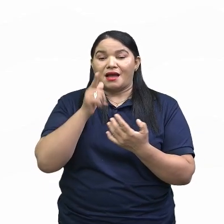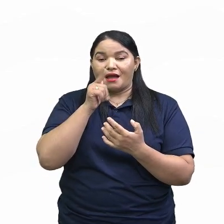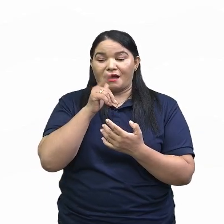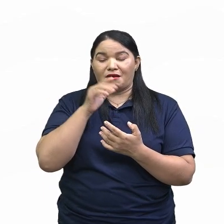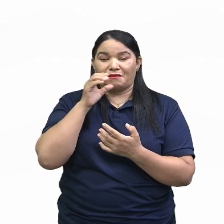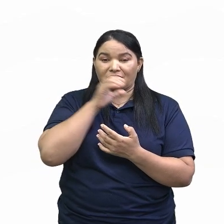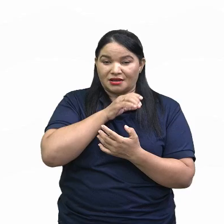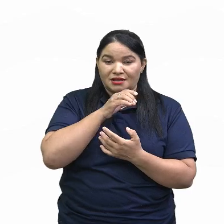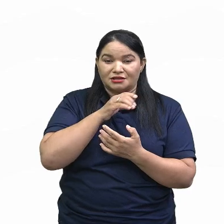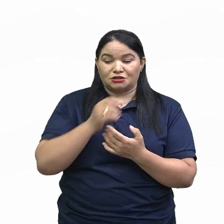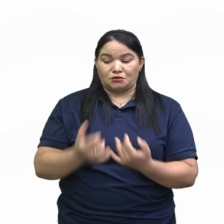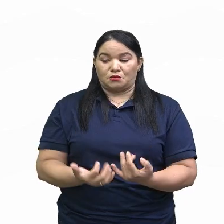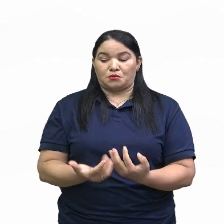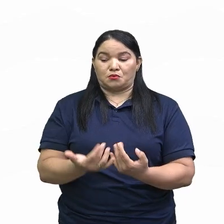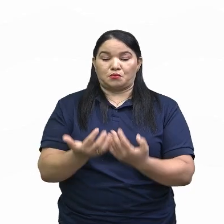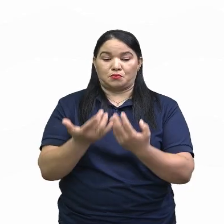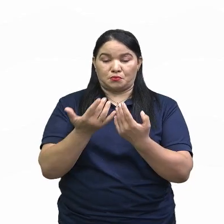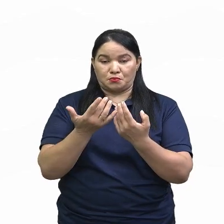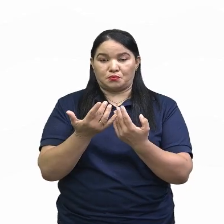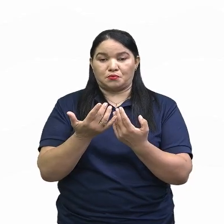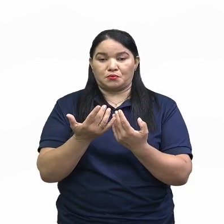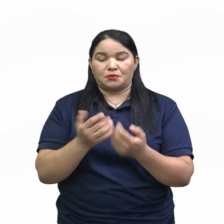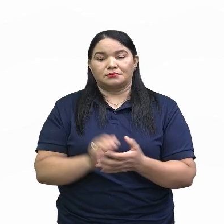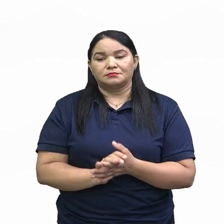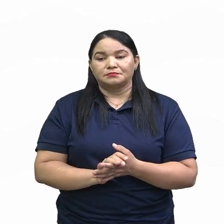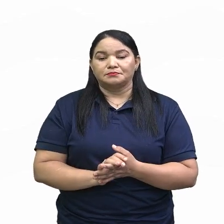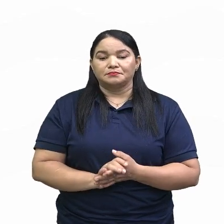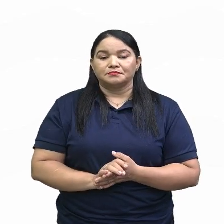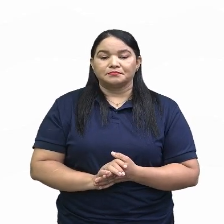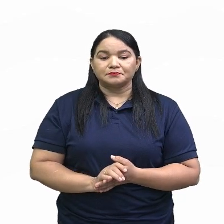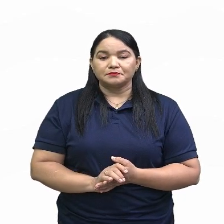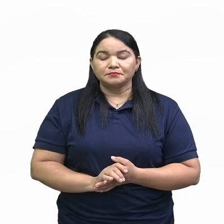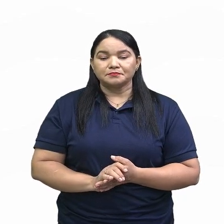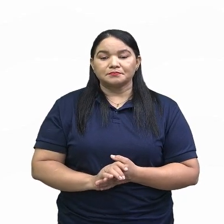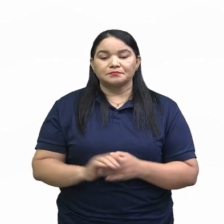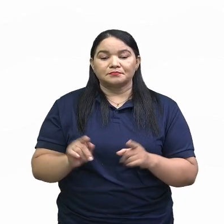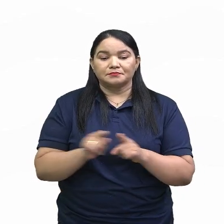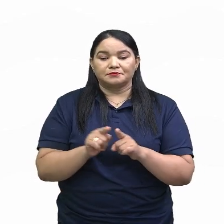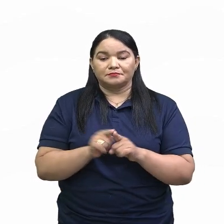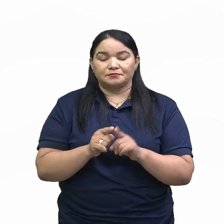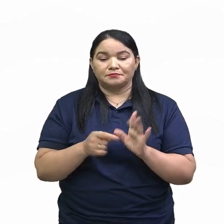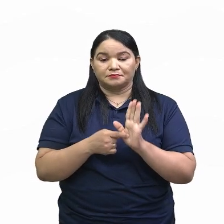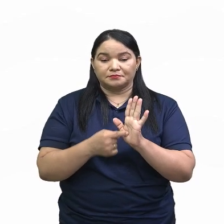e afloram na superfície, né? Então, vamos observar que o